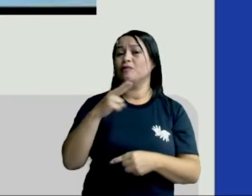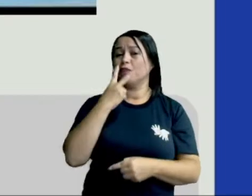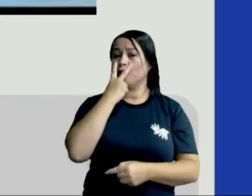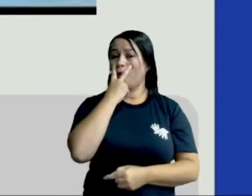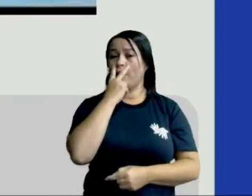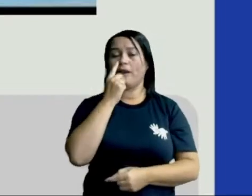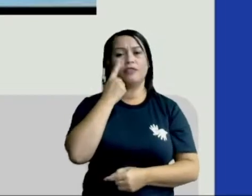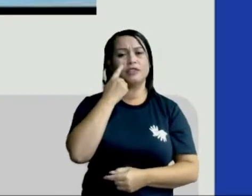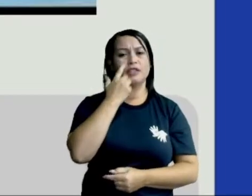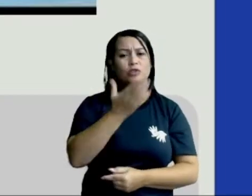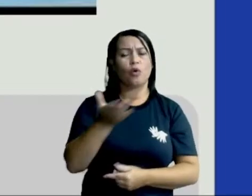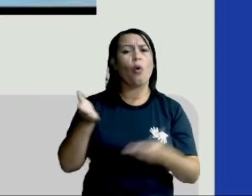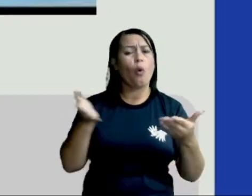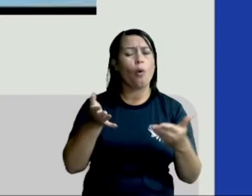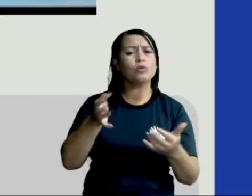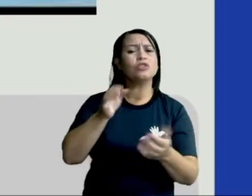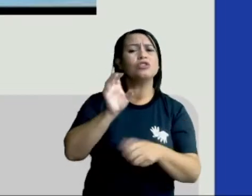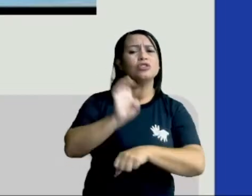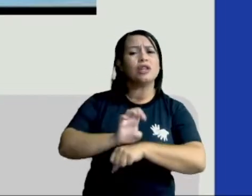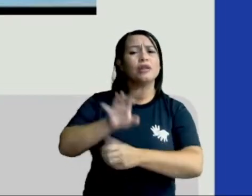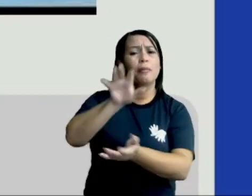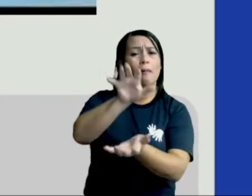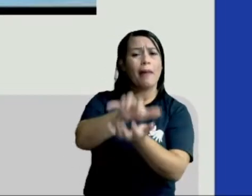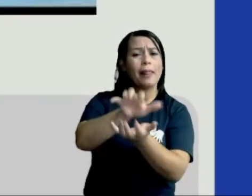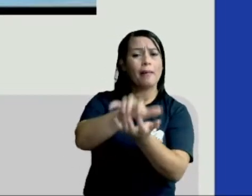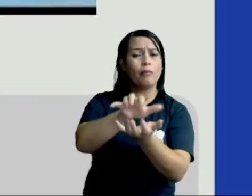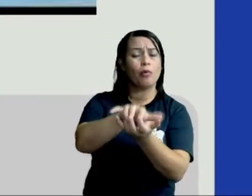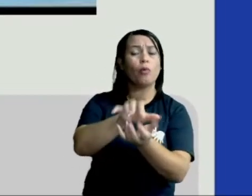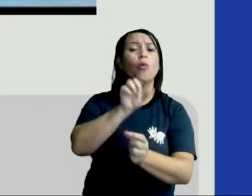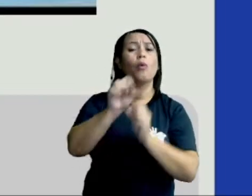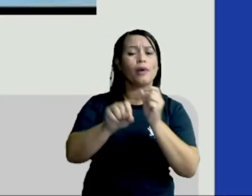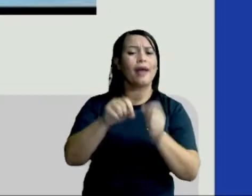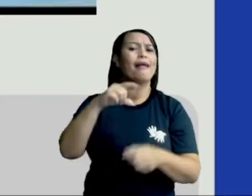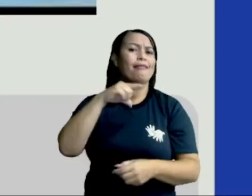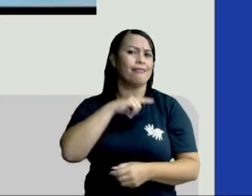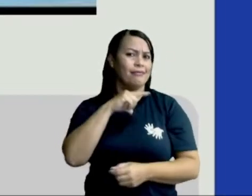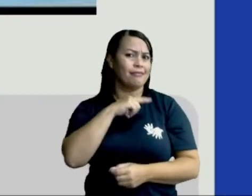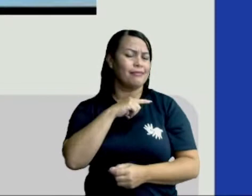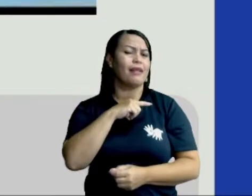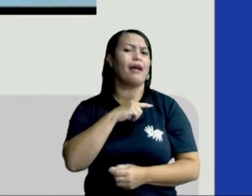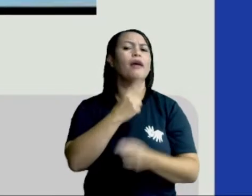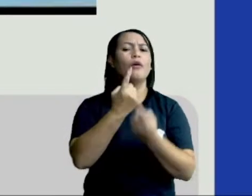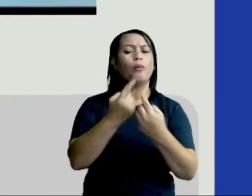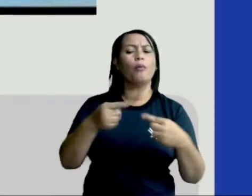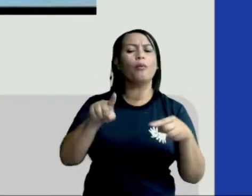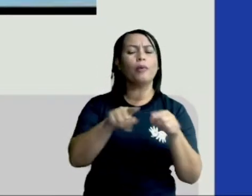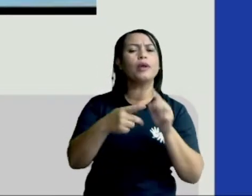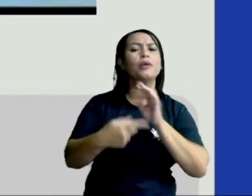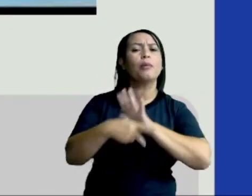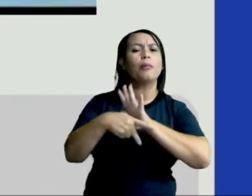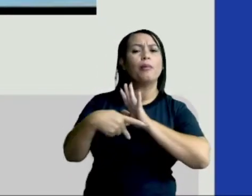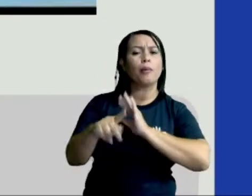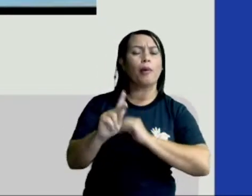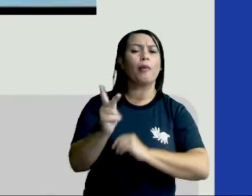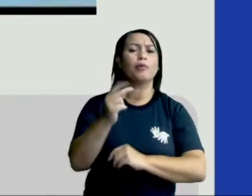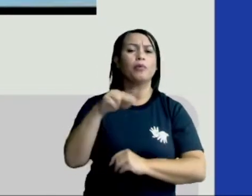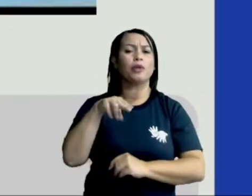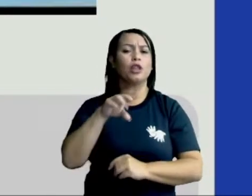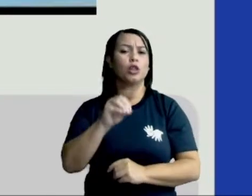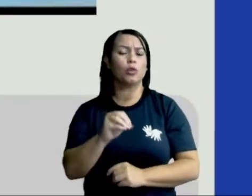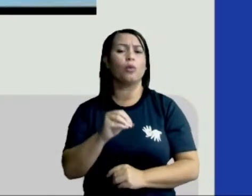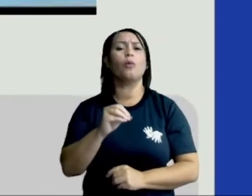Olha, estamos no estado de Pernambuco, né? O estado de Pernambuco, ele tem um hino que trata